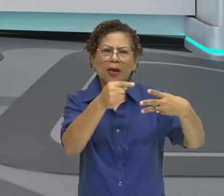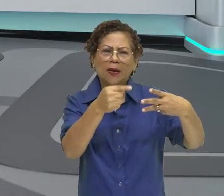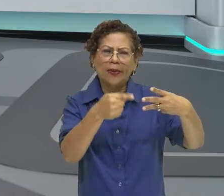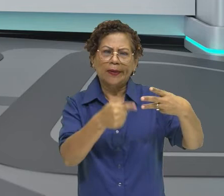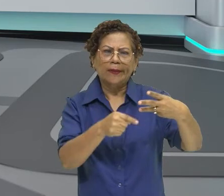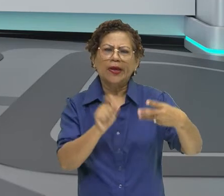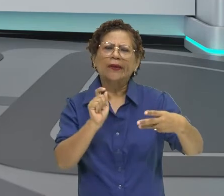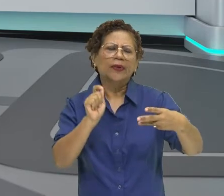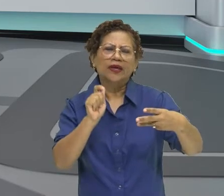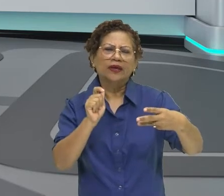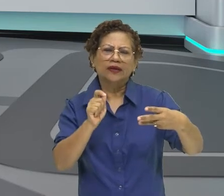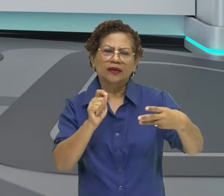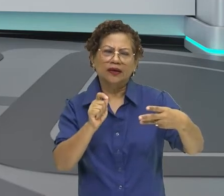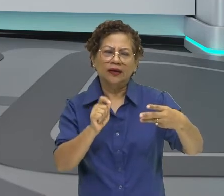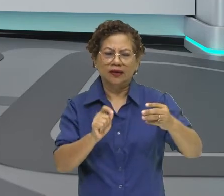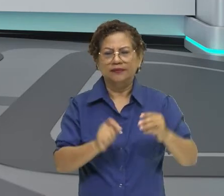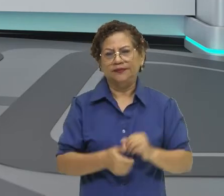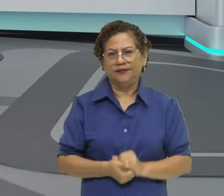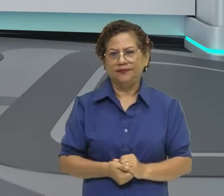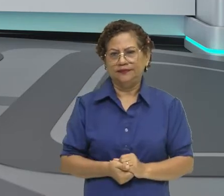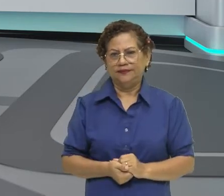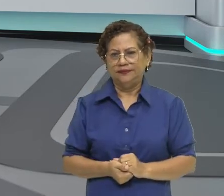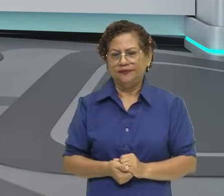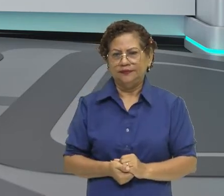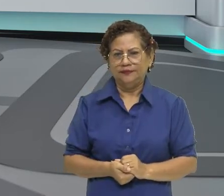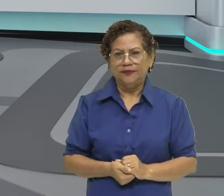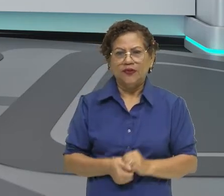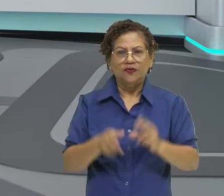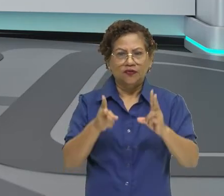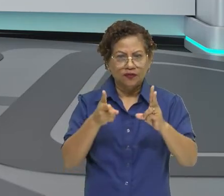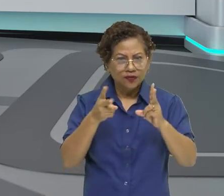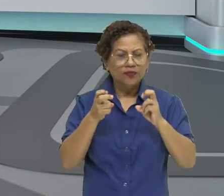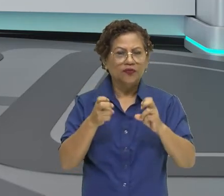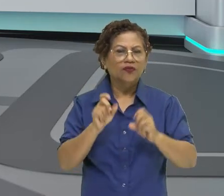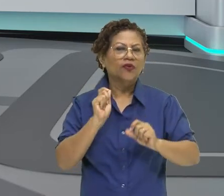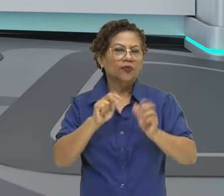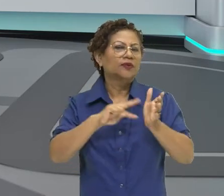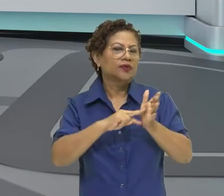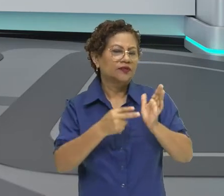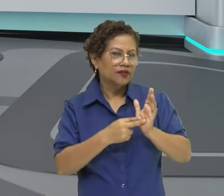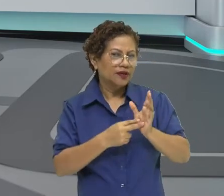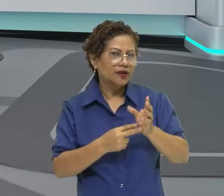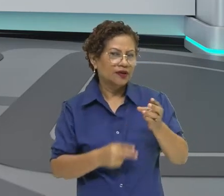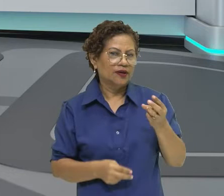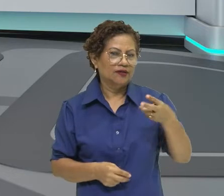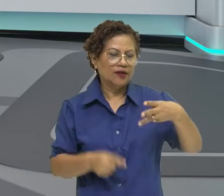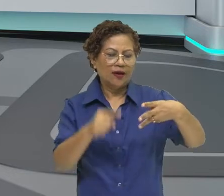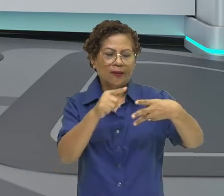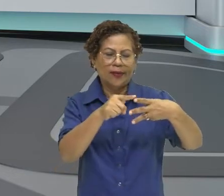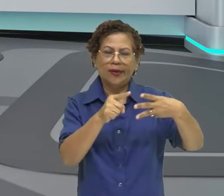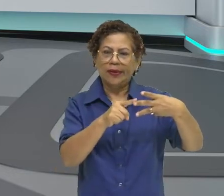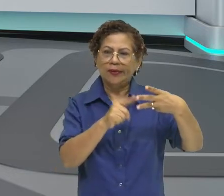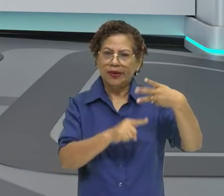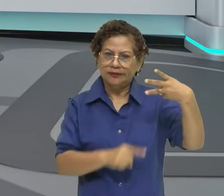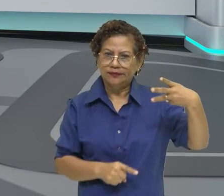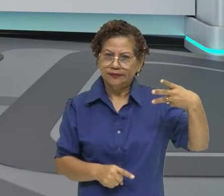essas 3 ordens. As colunas. Vamos ver as nossas colunas, por favor. São as